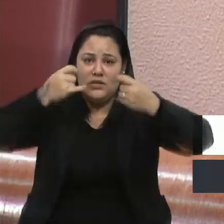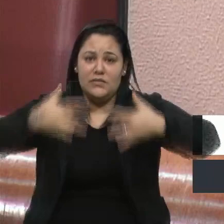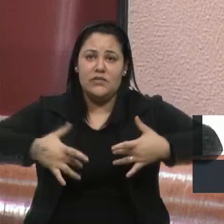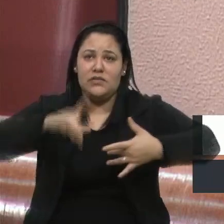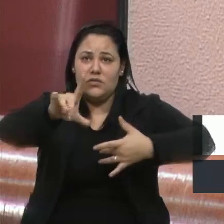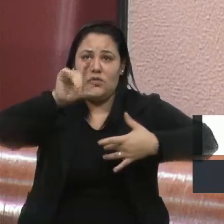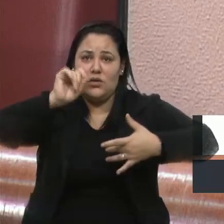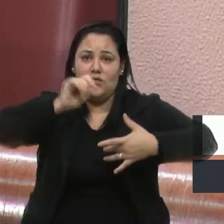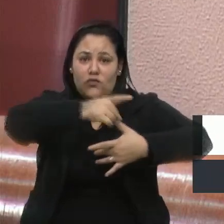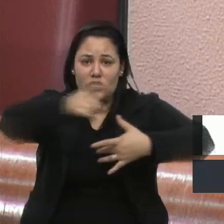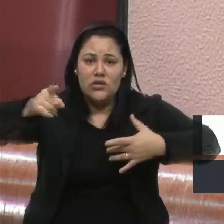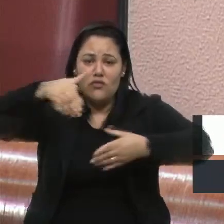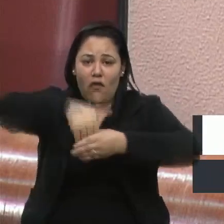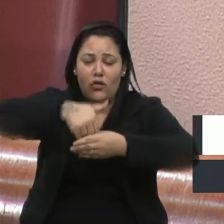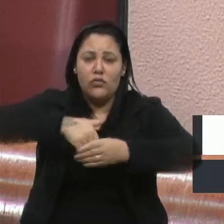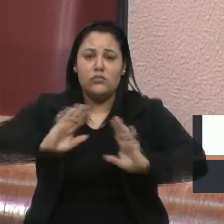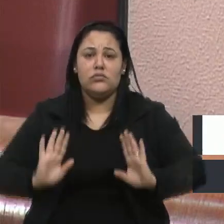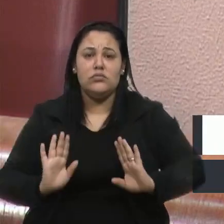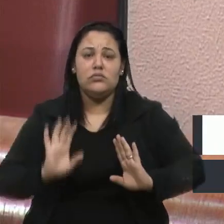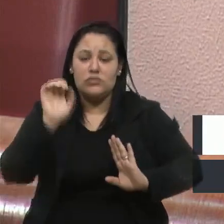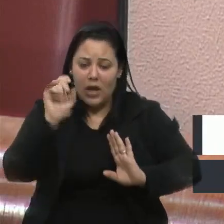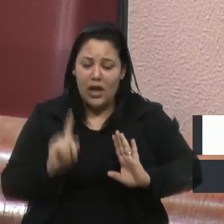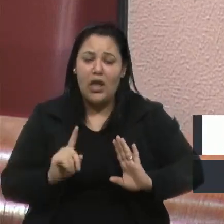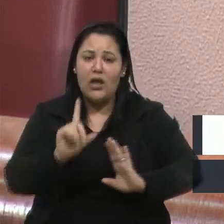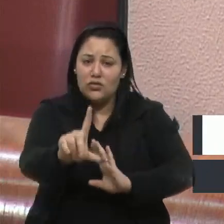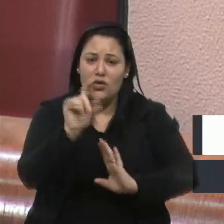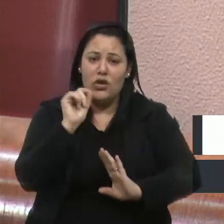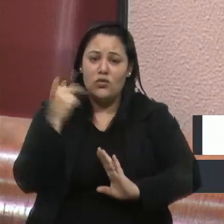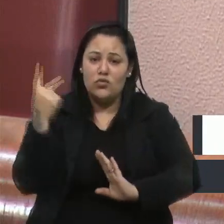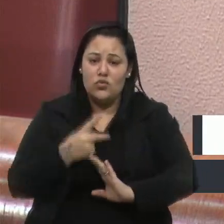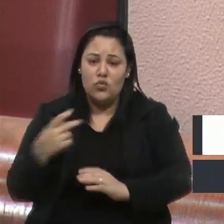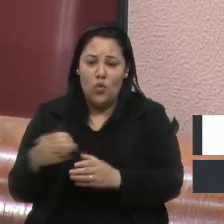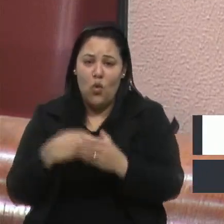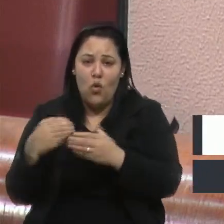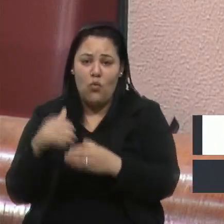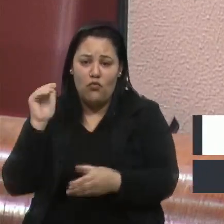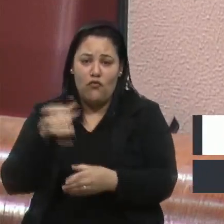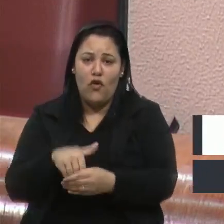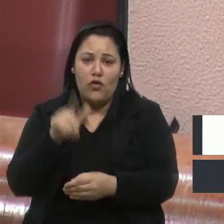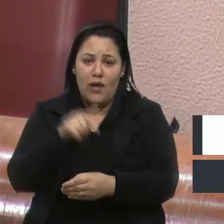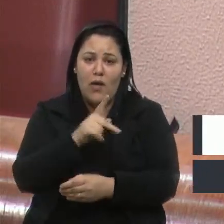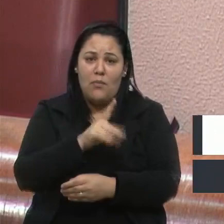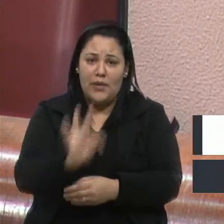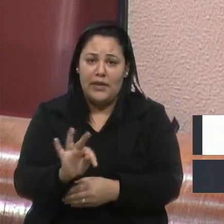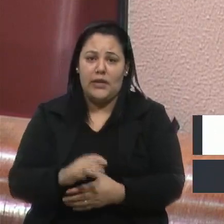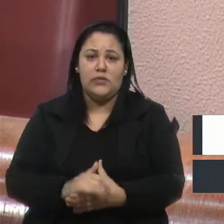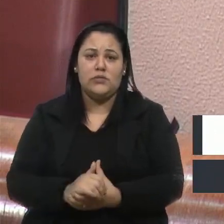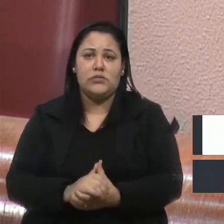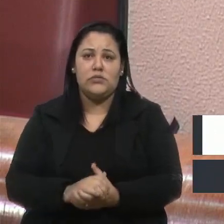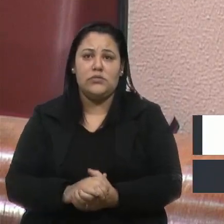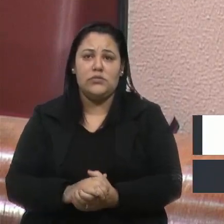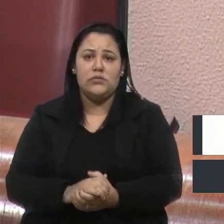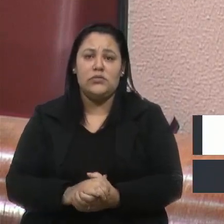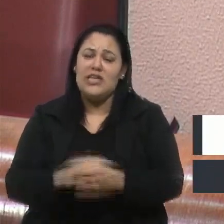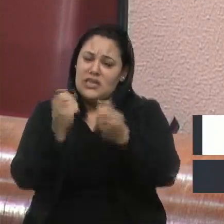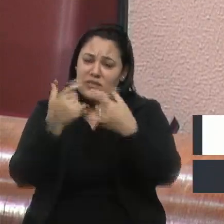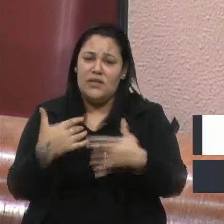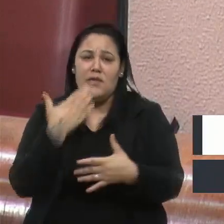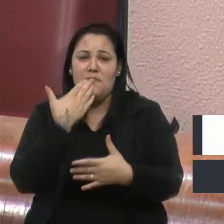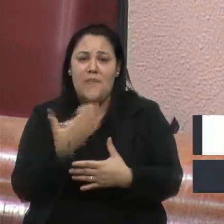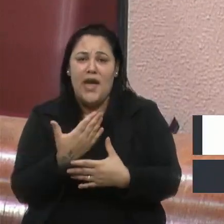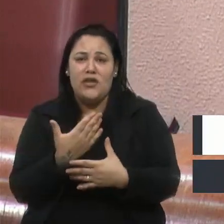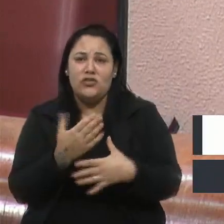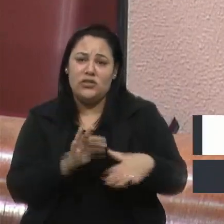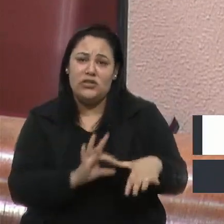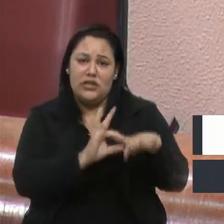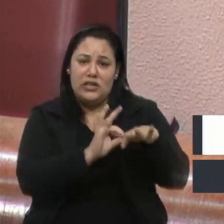vocês. Tá? Quem decidiu a eleição do segundo turno foi o PT. Foi o PT. Que explique, que pegue declaração e